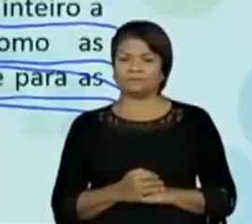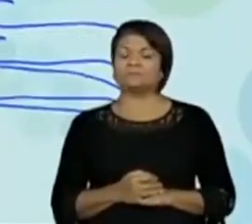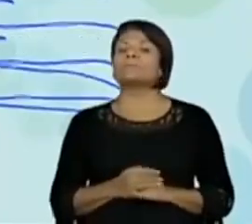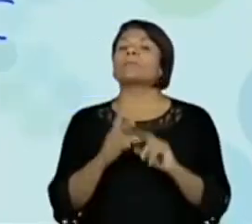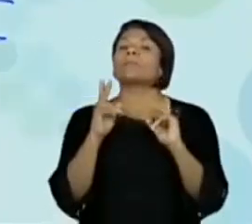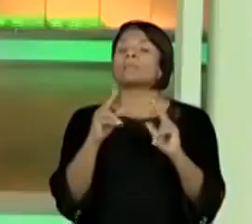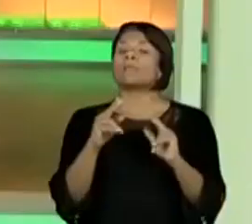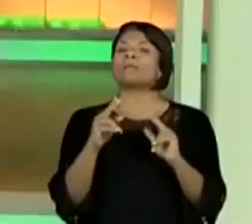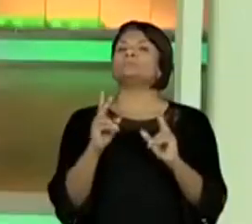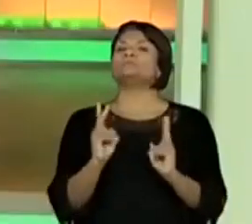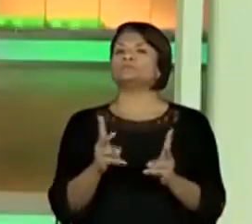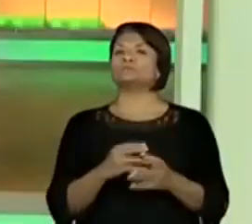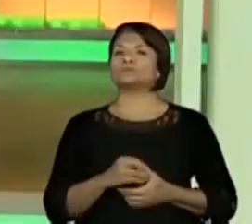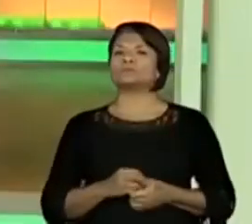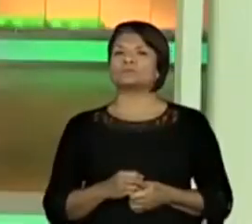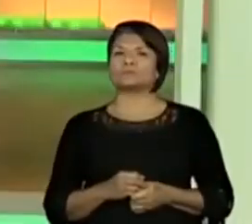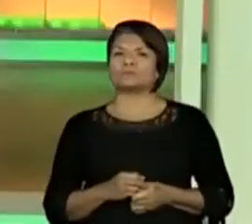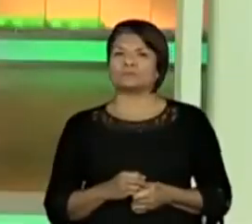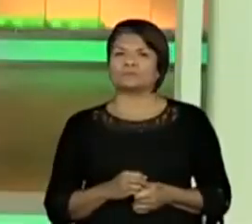pouquinho aqui.